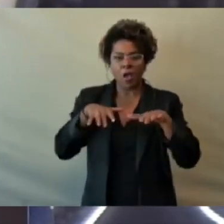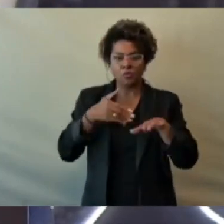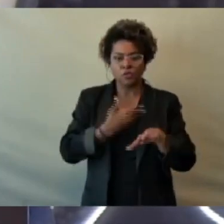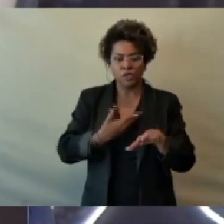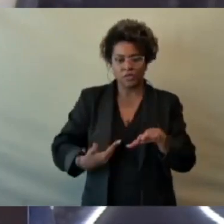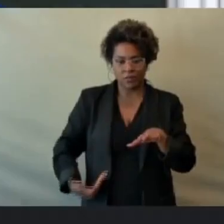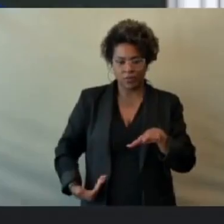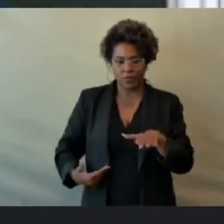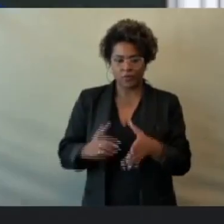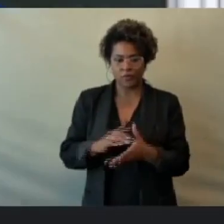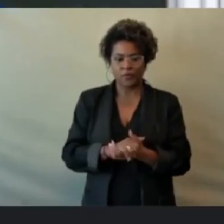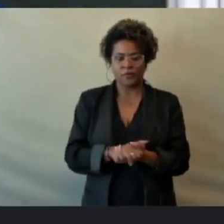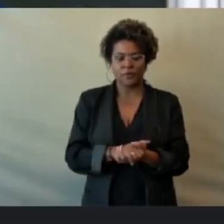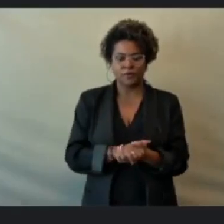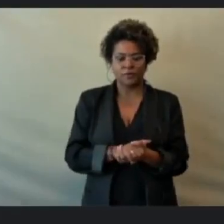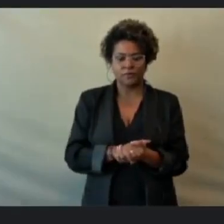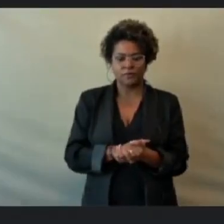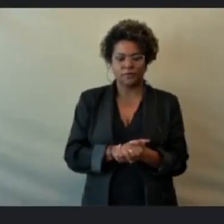oi